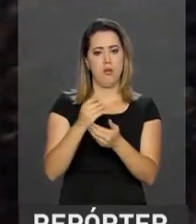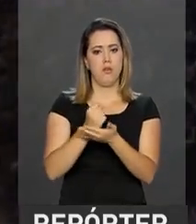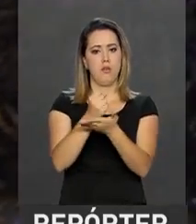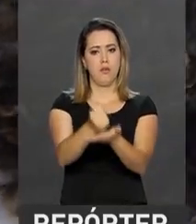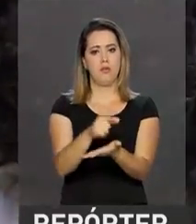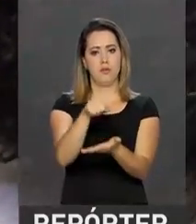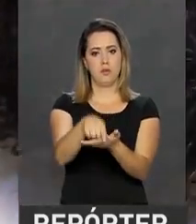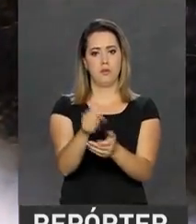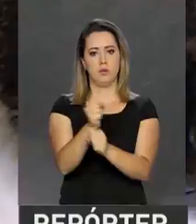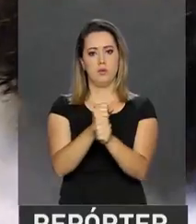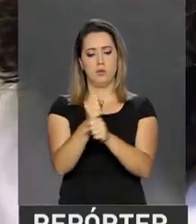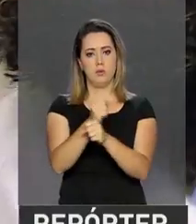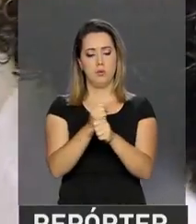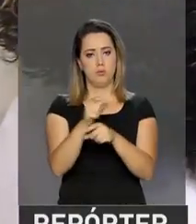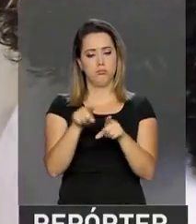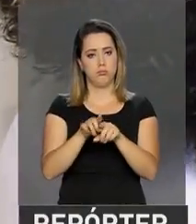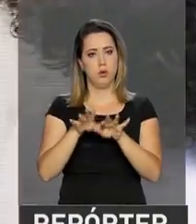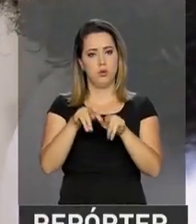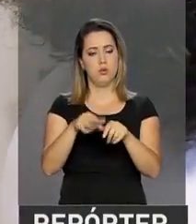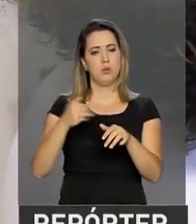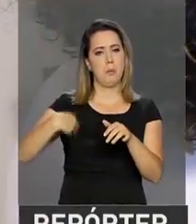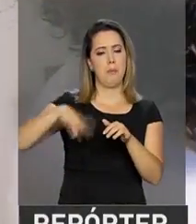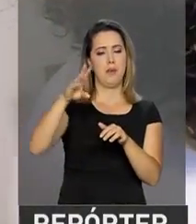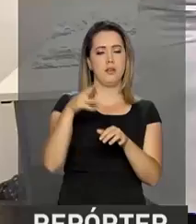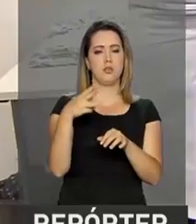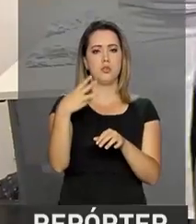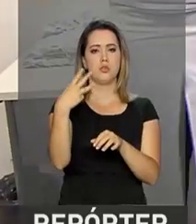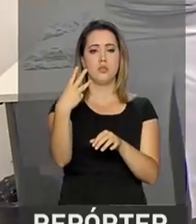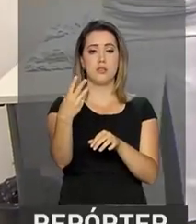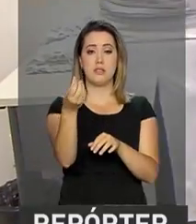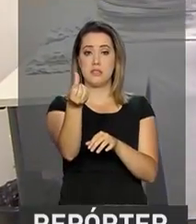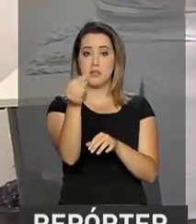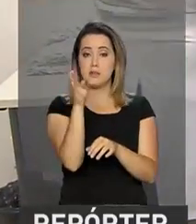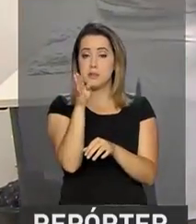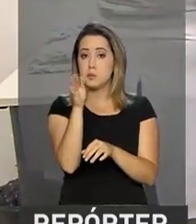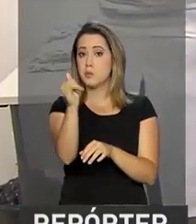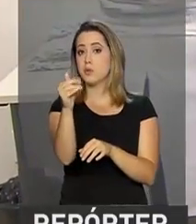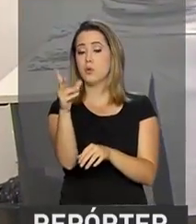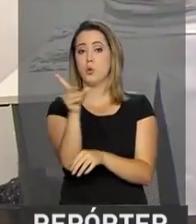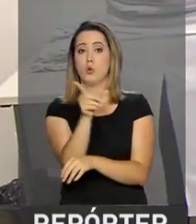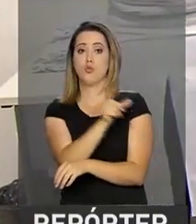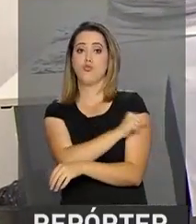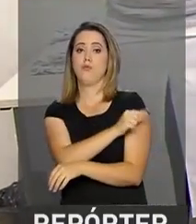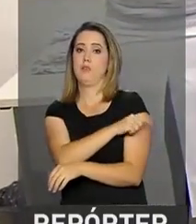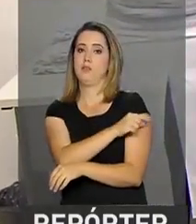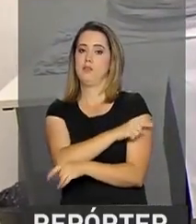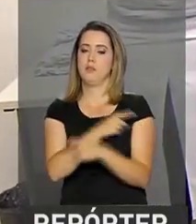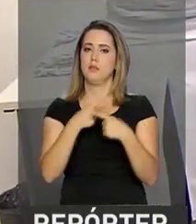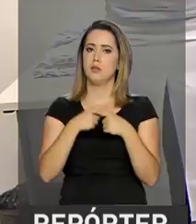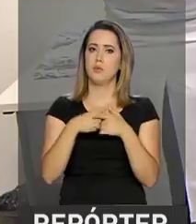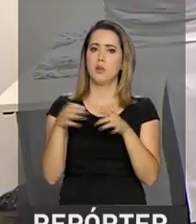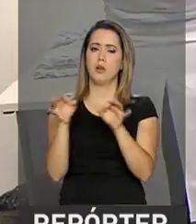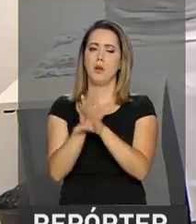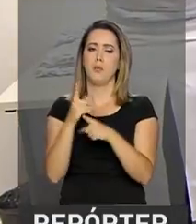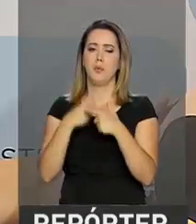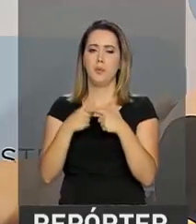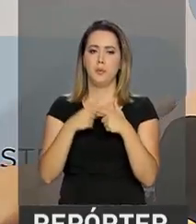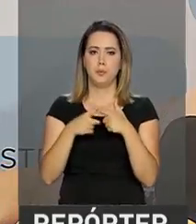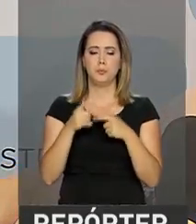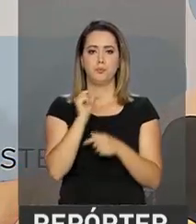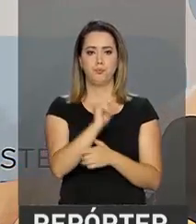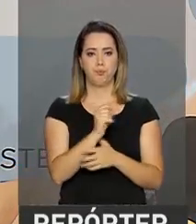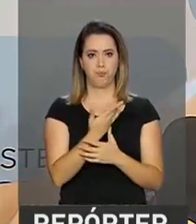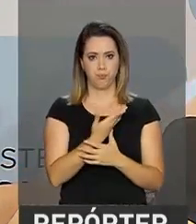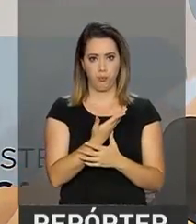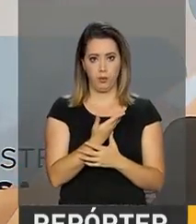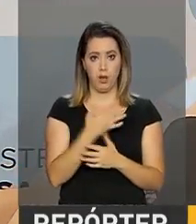36 milhões de doses da vacina para o ministério da saúde o fim do surdo se dá pela característica da doença é a febre